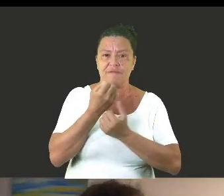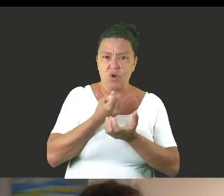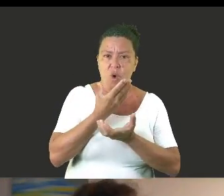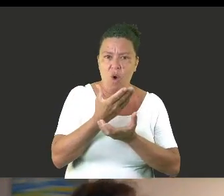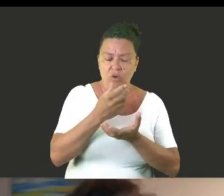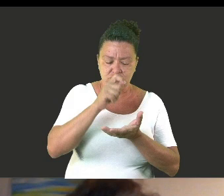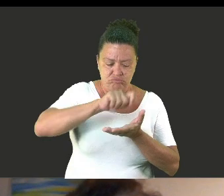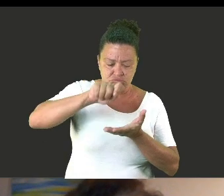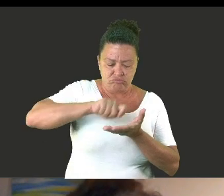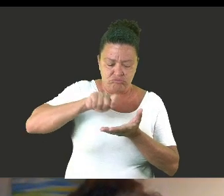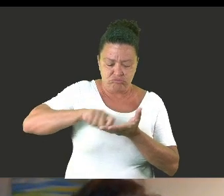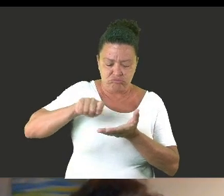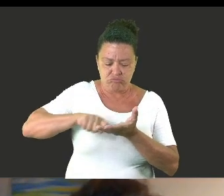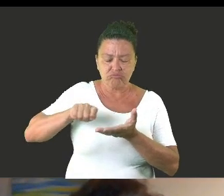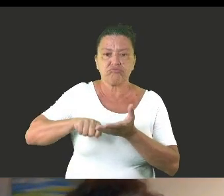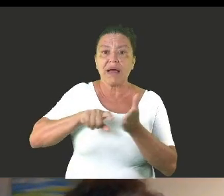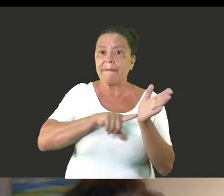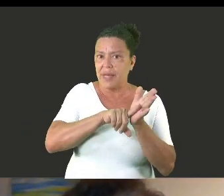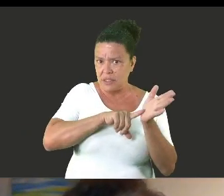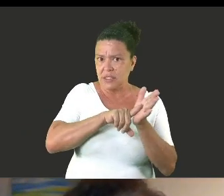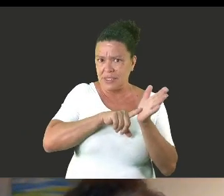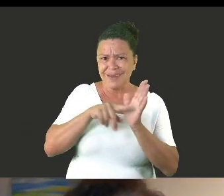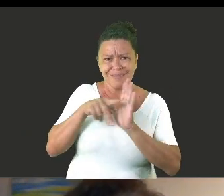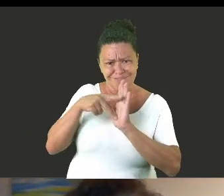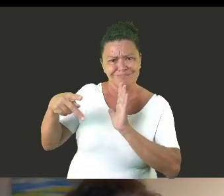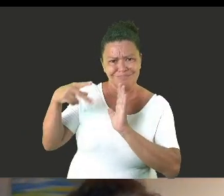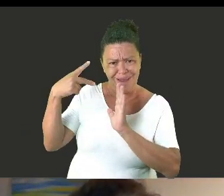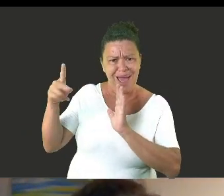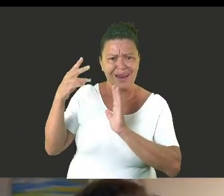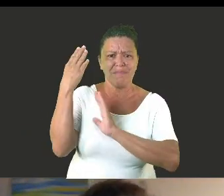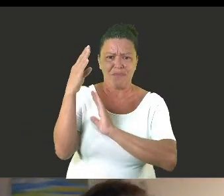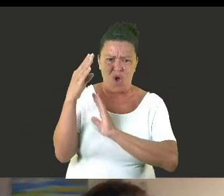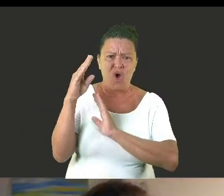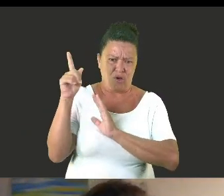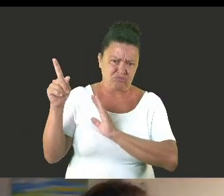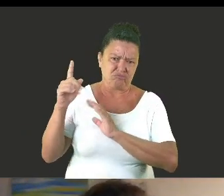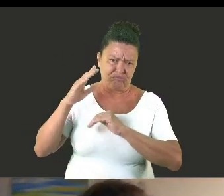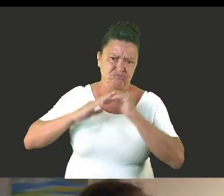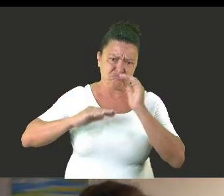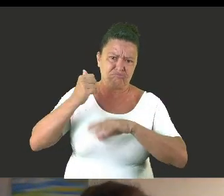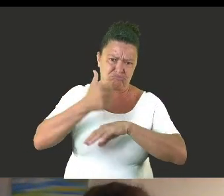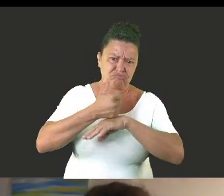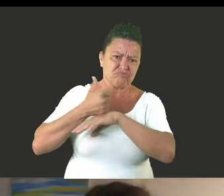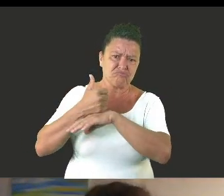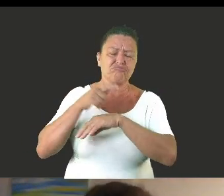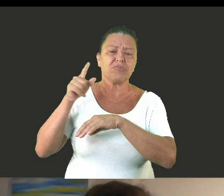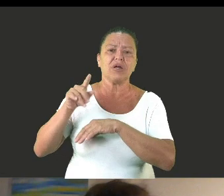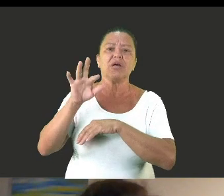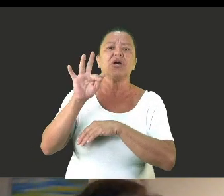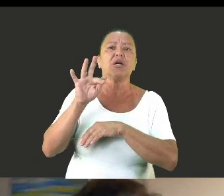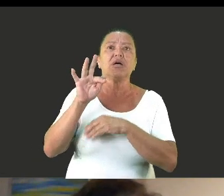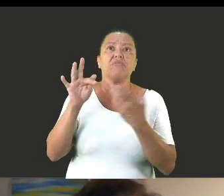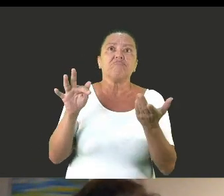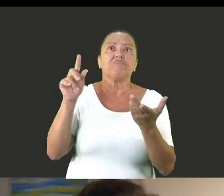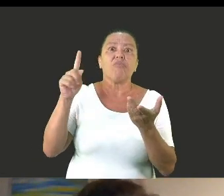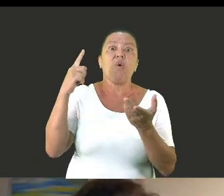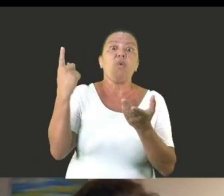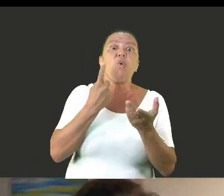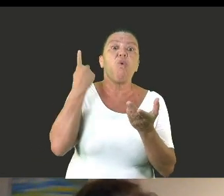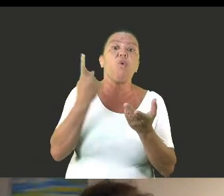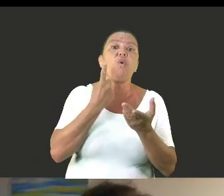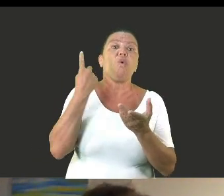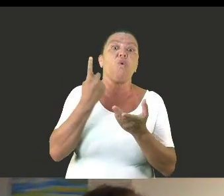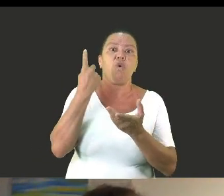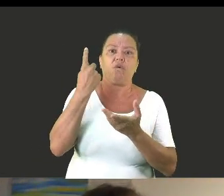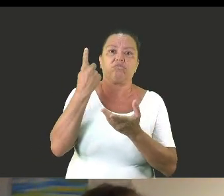ele traz muitos aspectos da pesquisa dele enquanto biólogo, e ele foi assim um dos pioneiros em